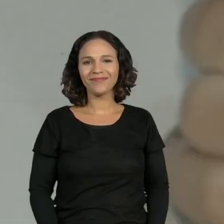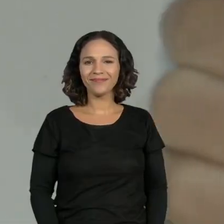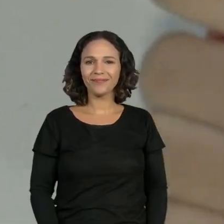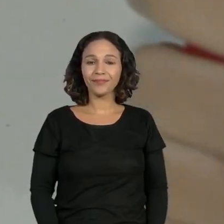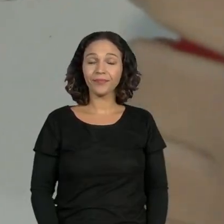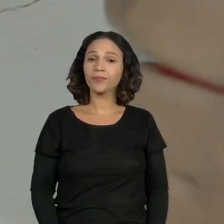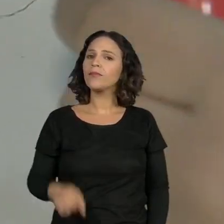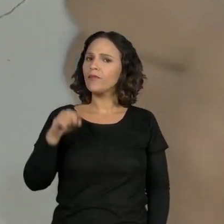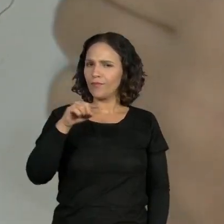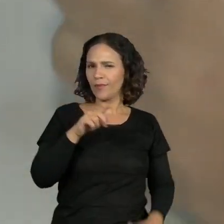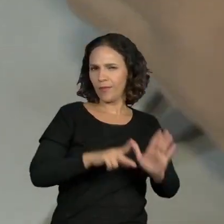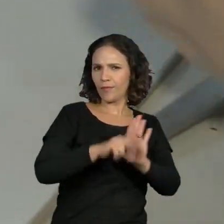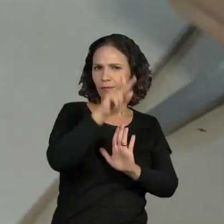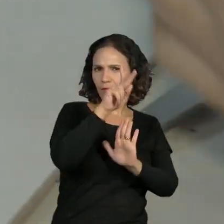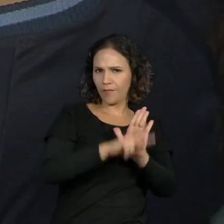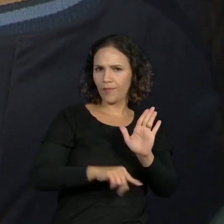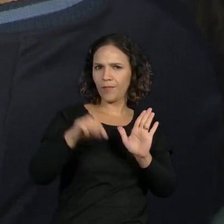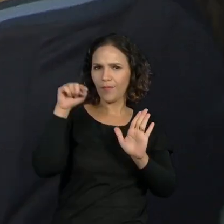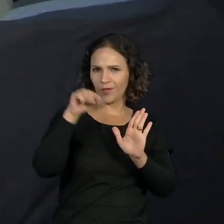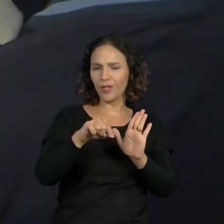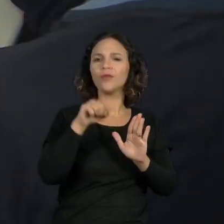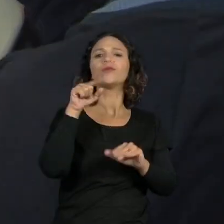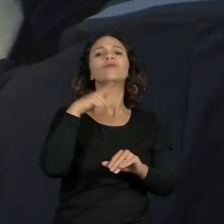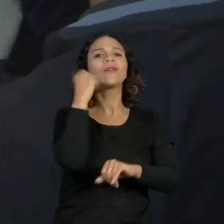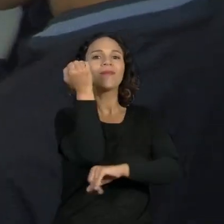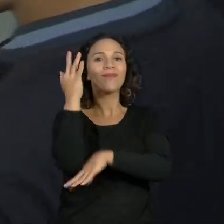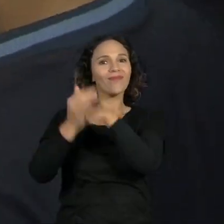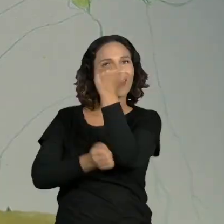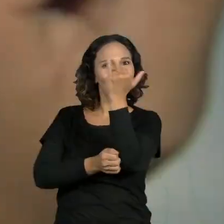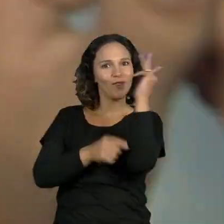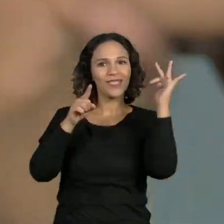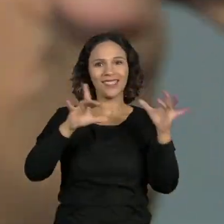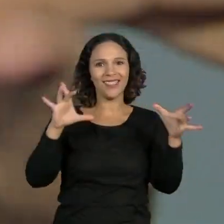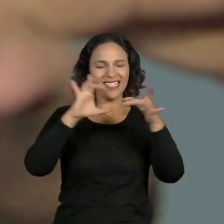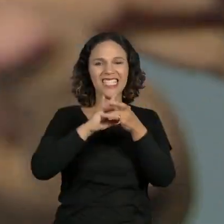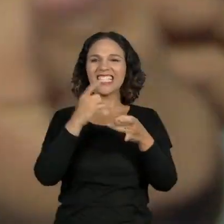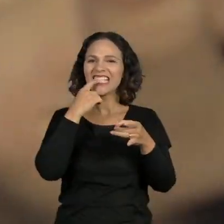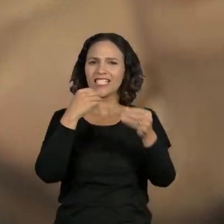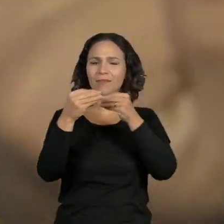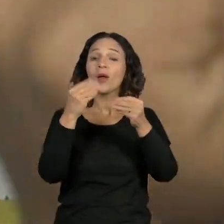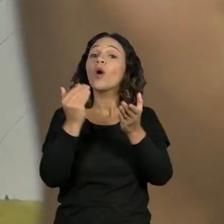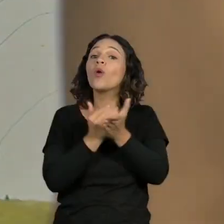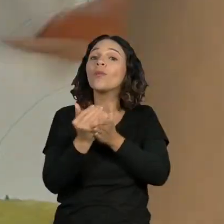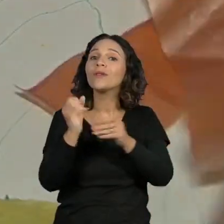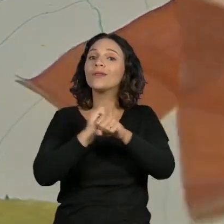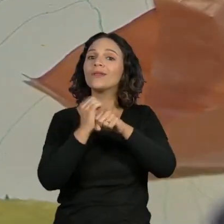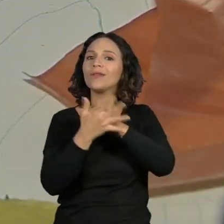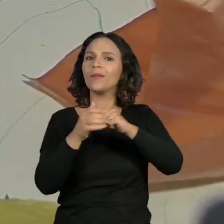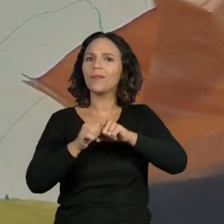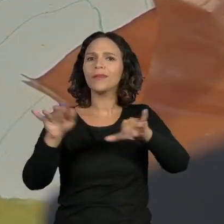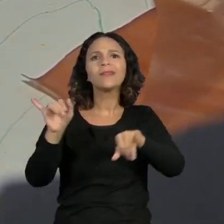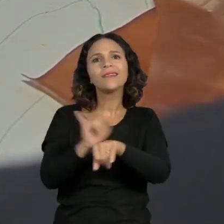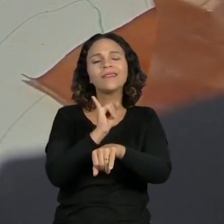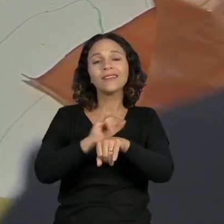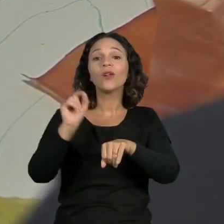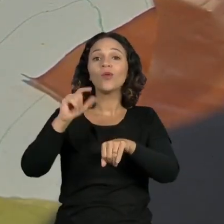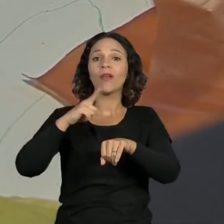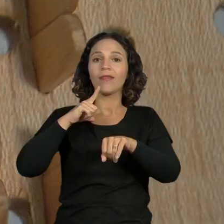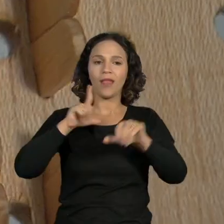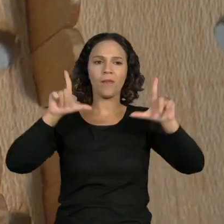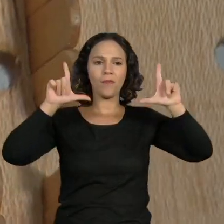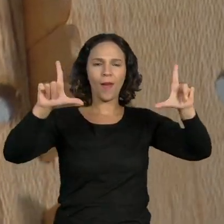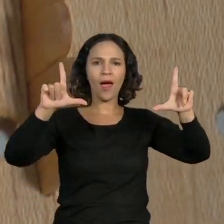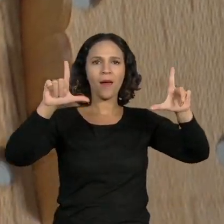O projeto Natureza Plástica surgiu na pandemia. A técnica consiste em reproduzir a obra em uma base de